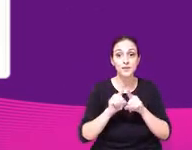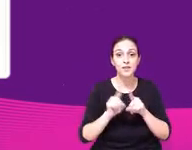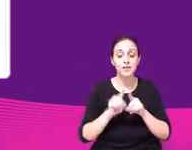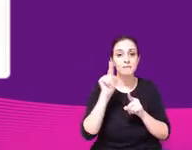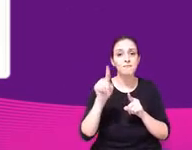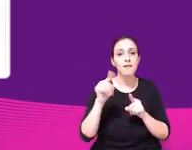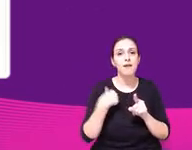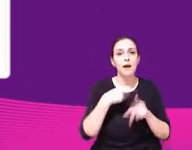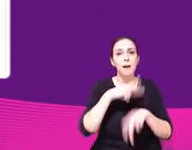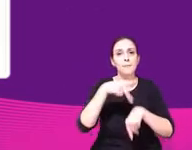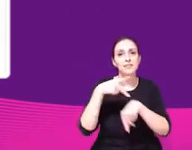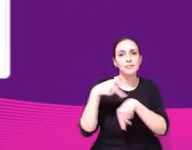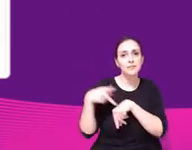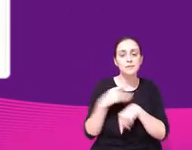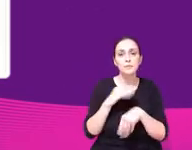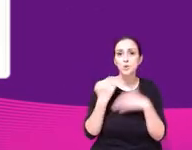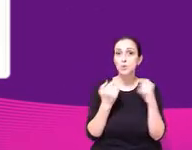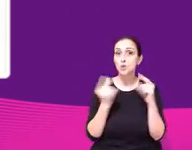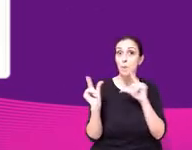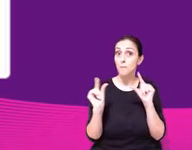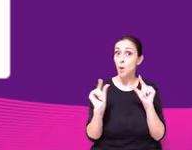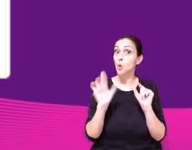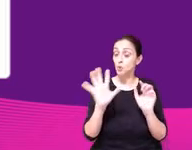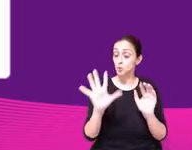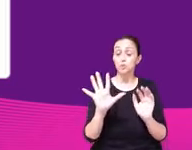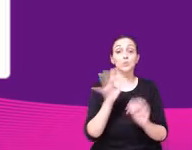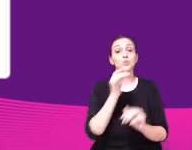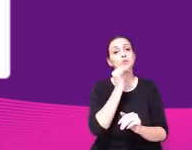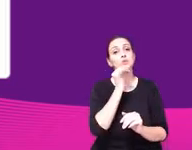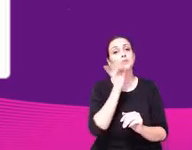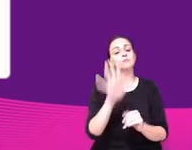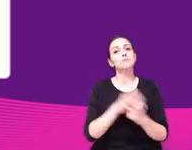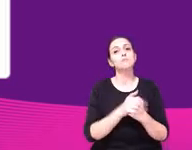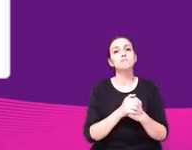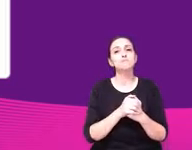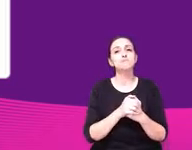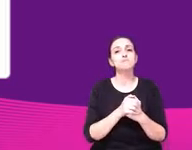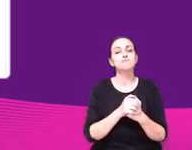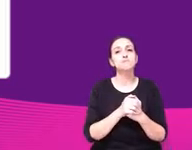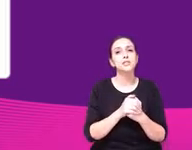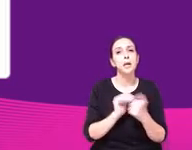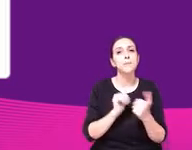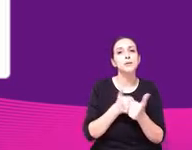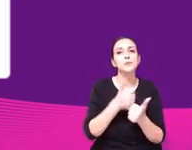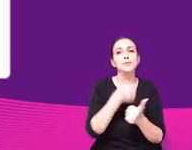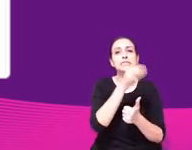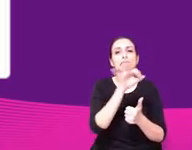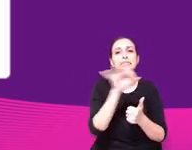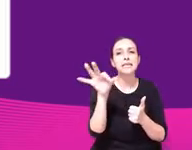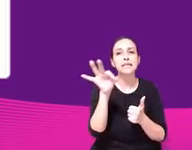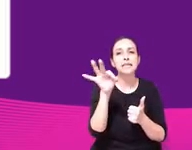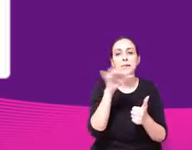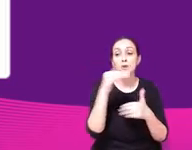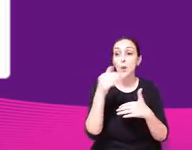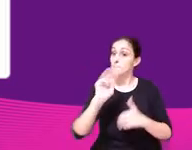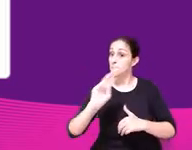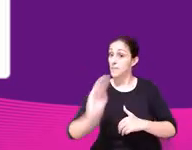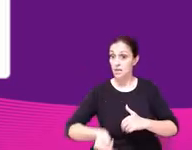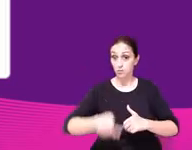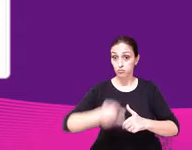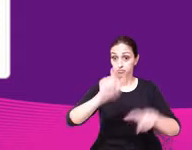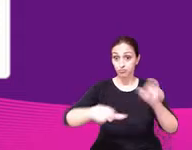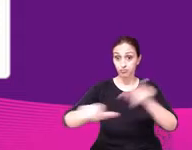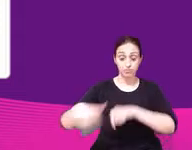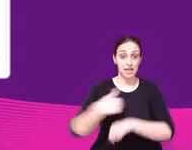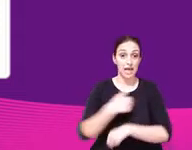relativamente mortalidade baixa, né, aí próximo de 100 óbitos por Covid por 1 milhão de habitantes, Chile, Argentina e